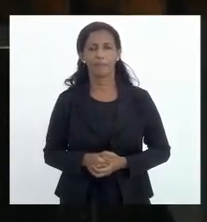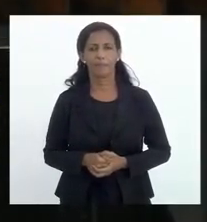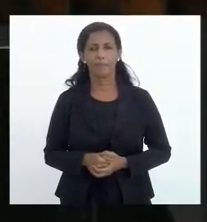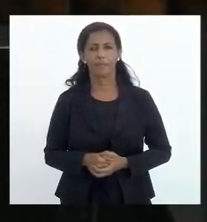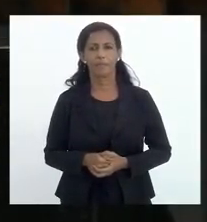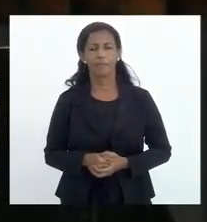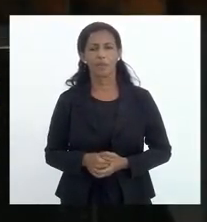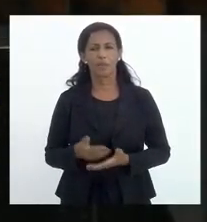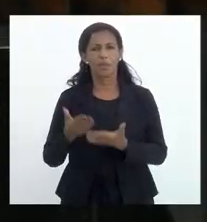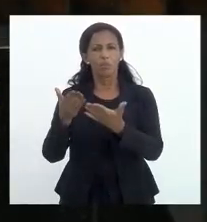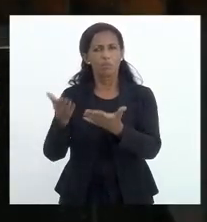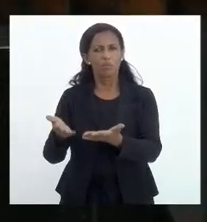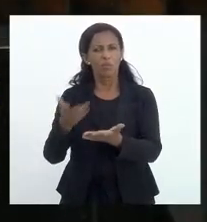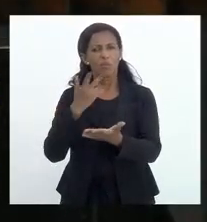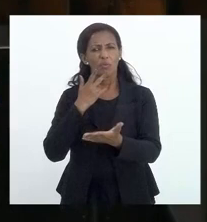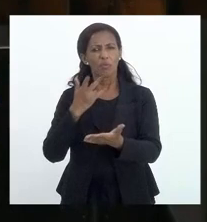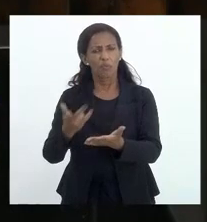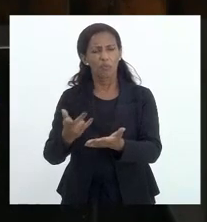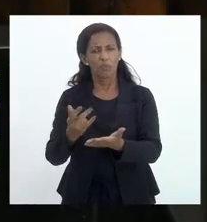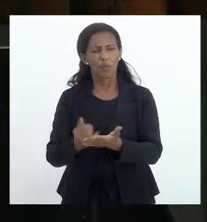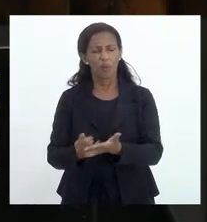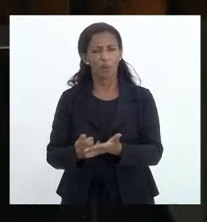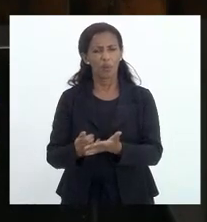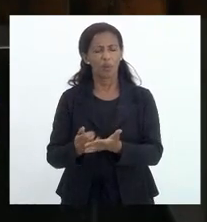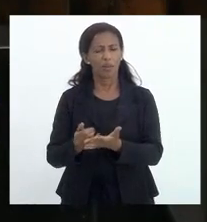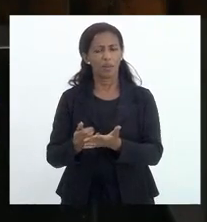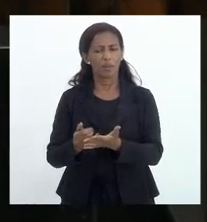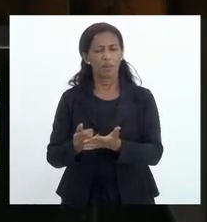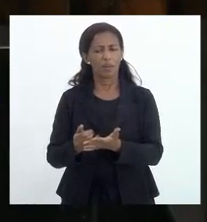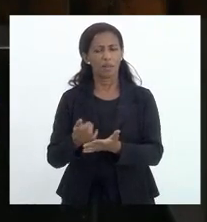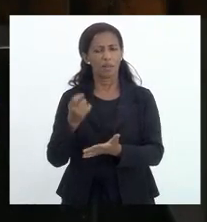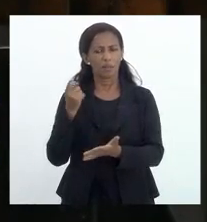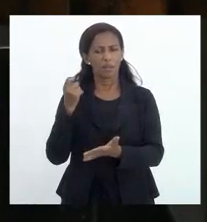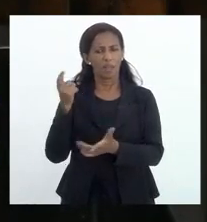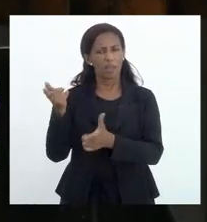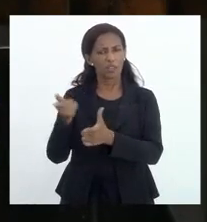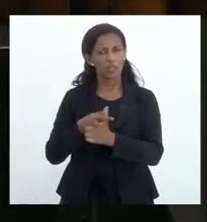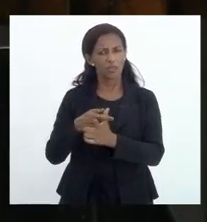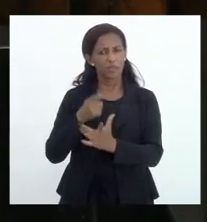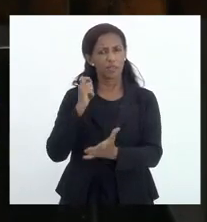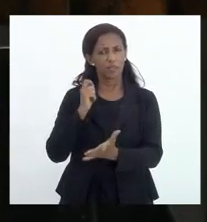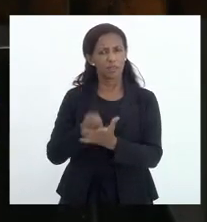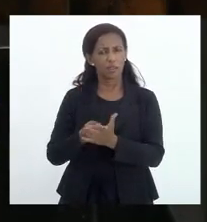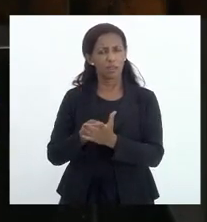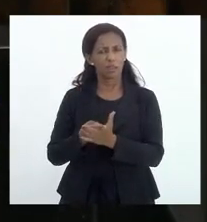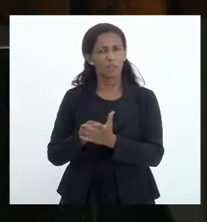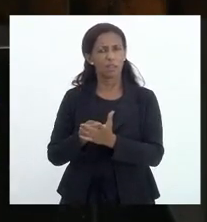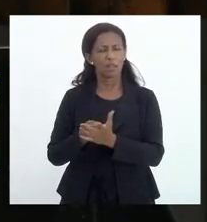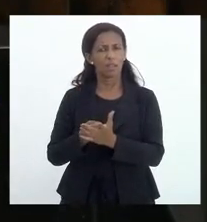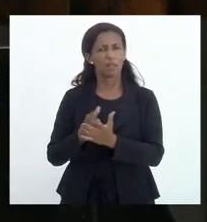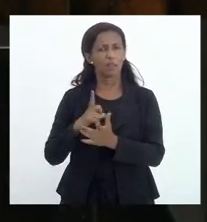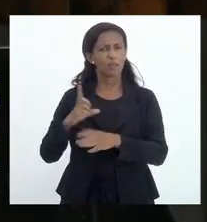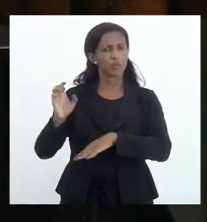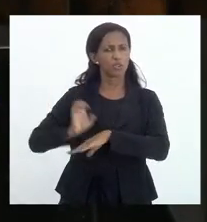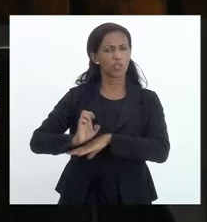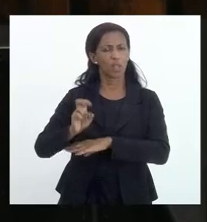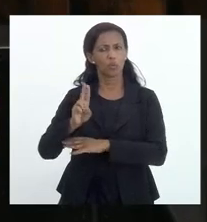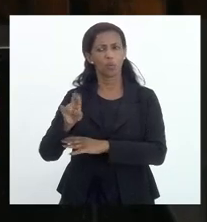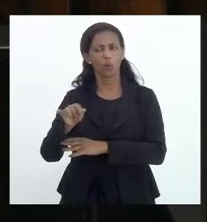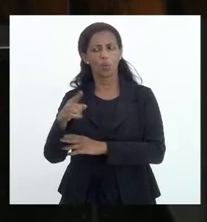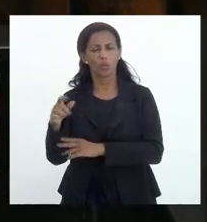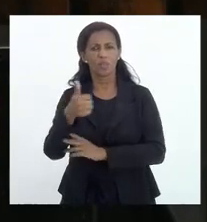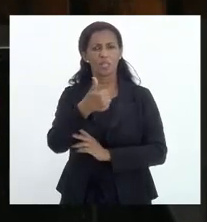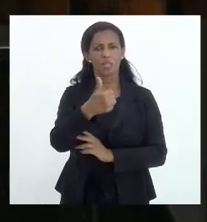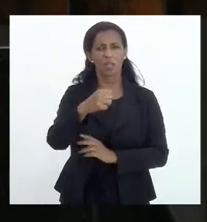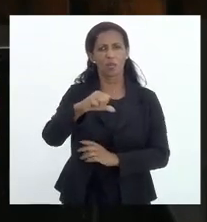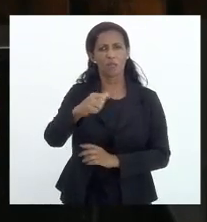vossa senhoria acabou de mencionar que, a rigor, né, a dívida que o Estado tem com a União é de 191